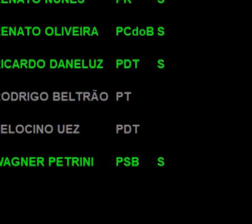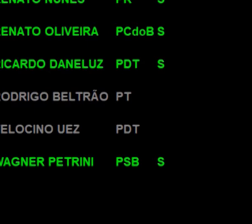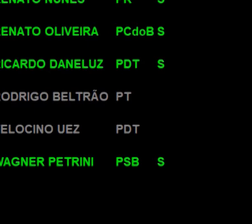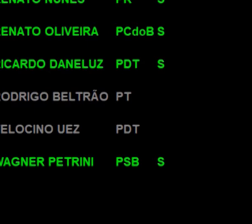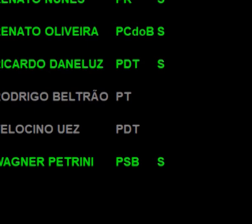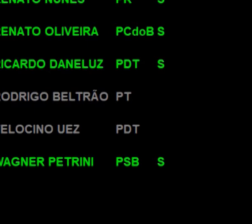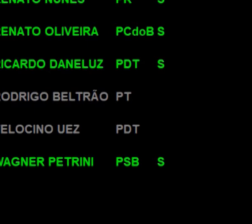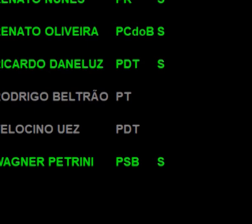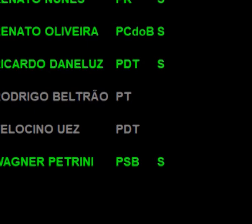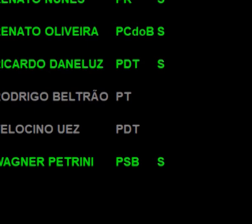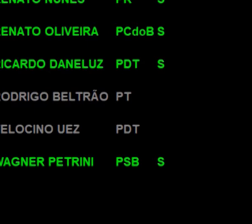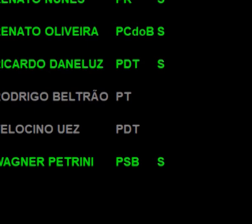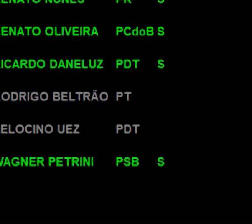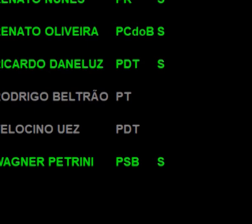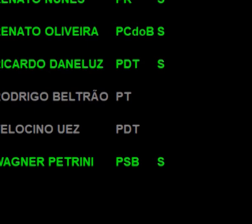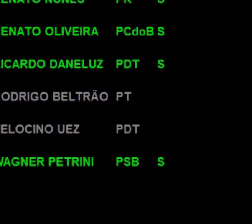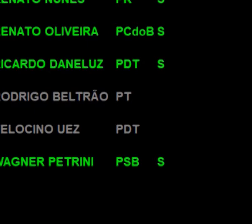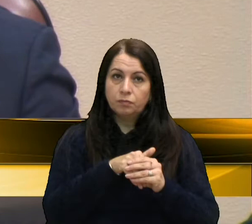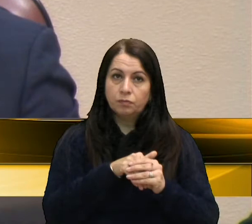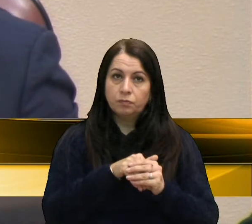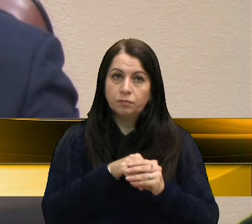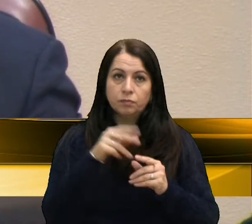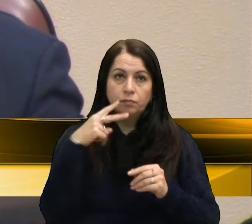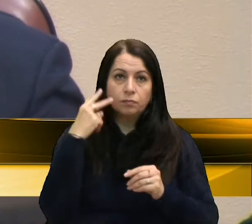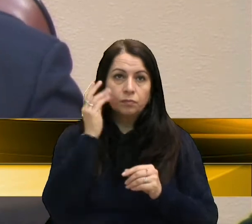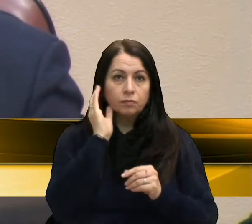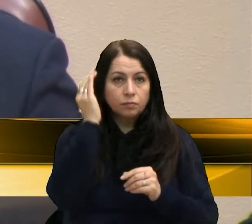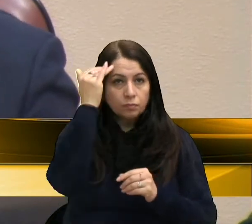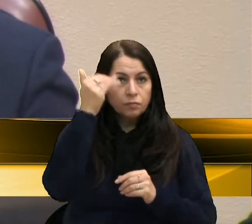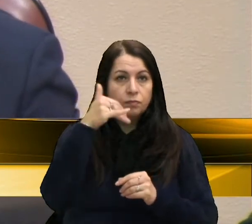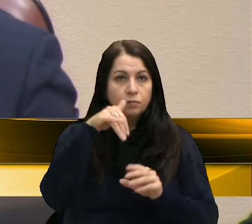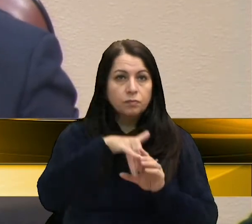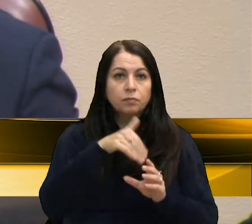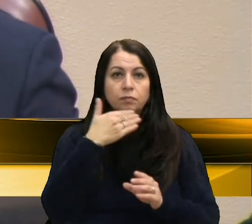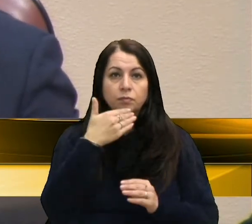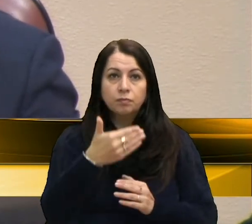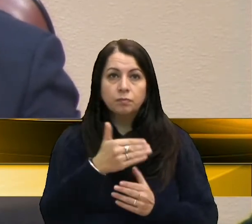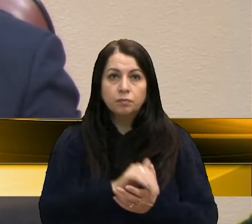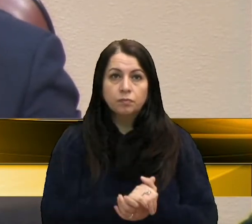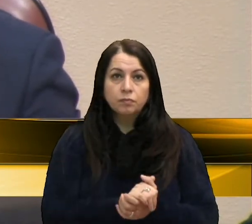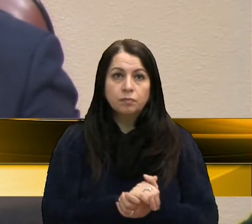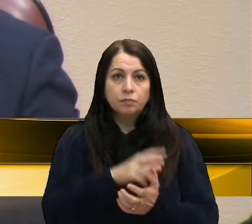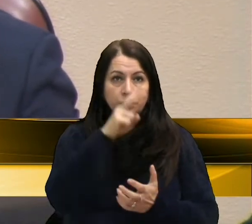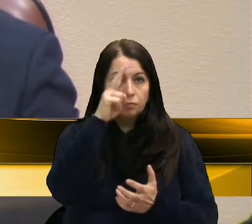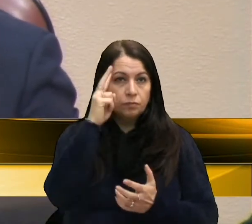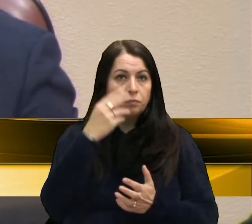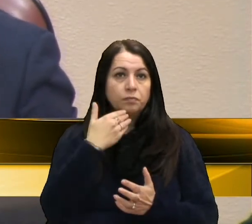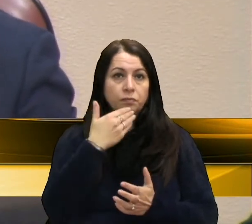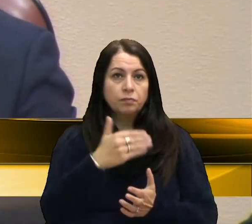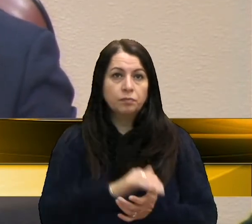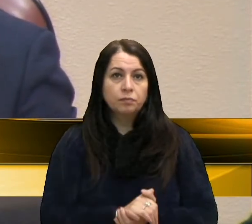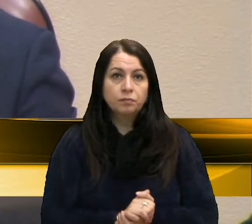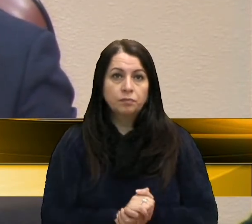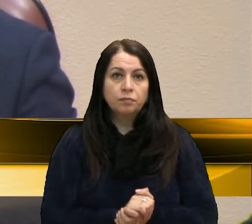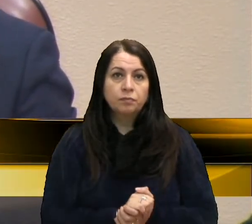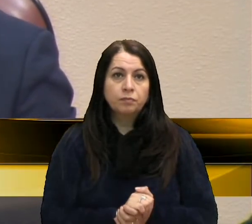Encerrado o registro dos votos. O vereador Felipe Grêmio Maier vota favorável. Favorável, senhor presidente. Vereador Velocino Esse,